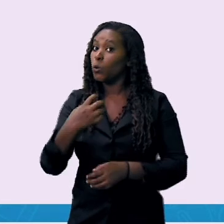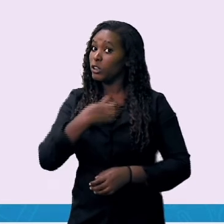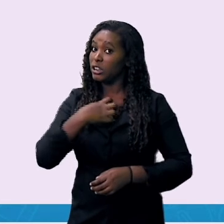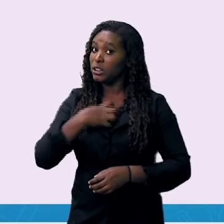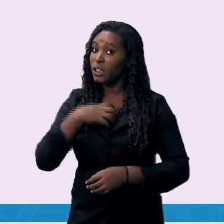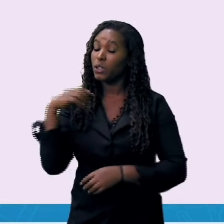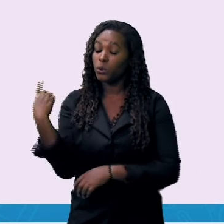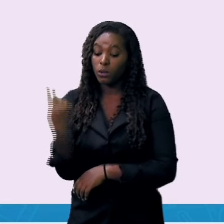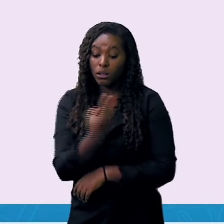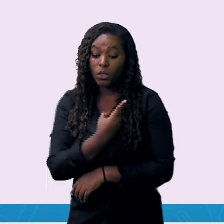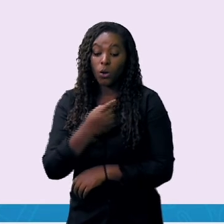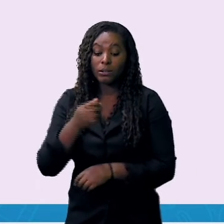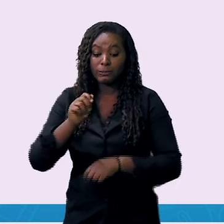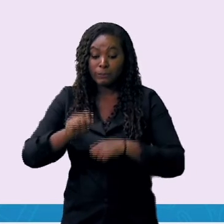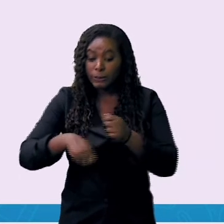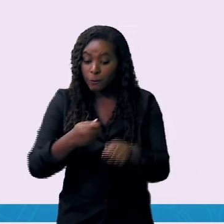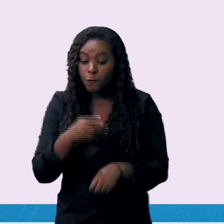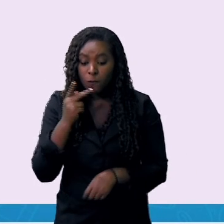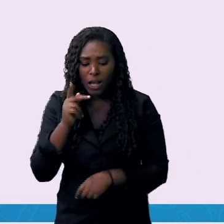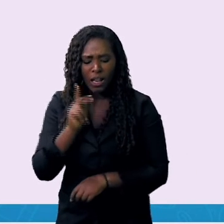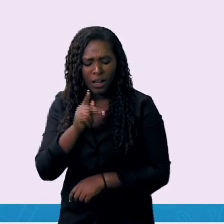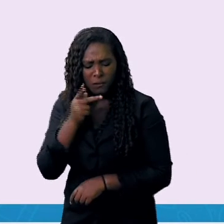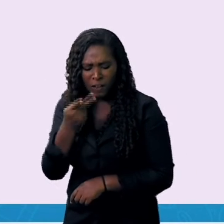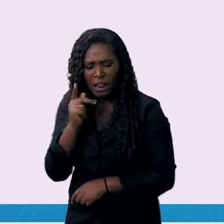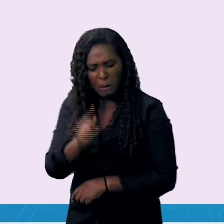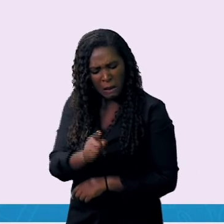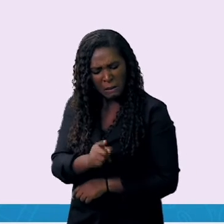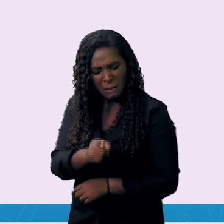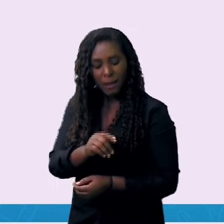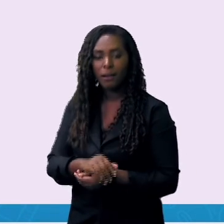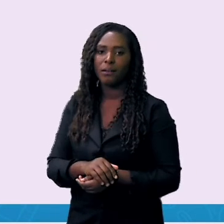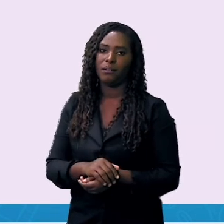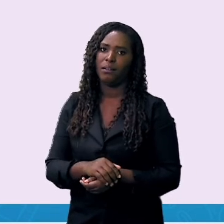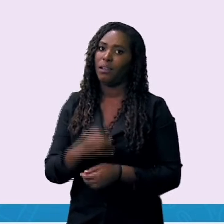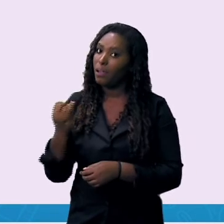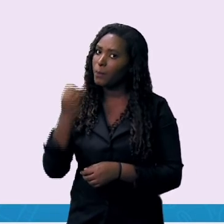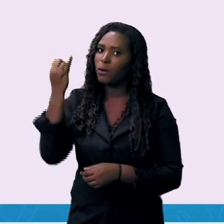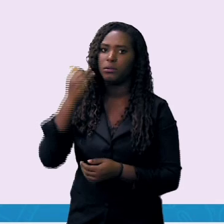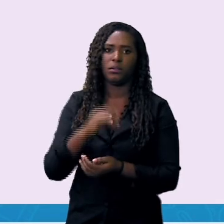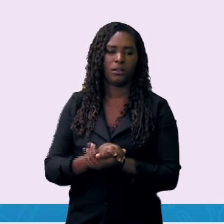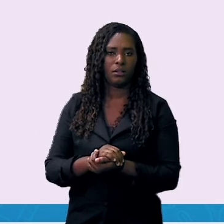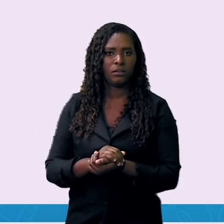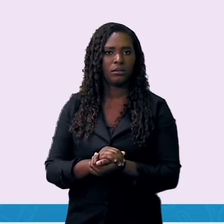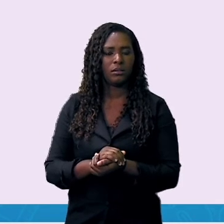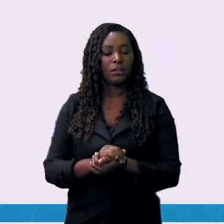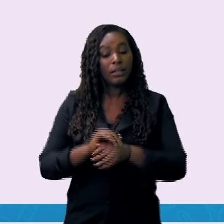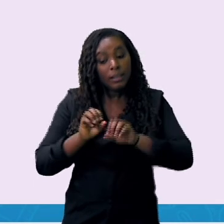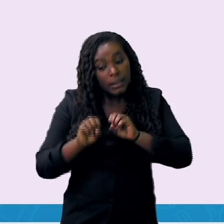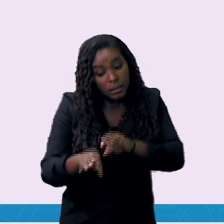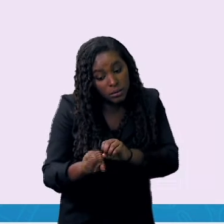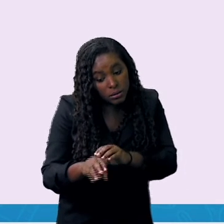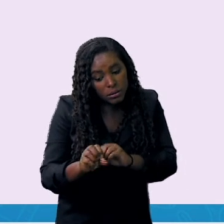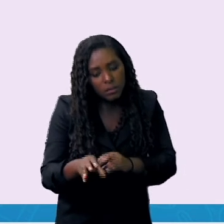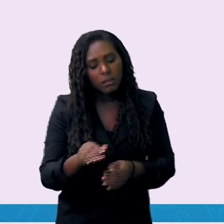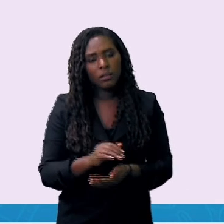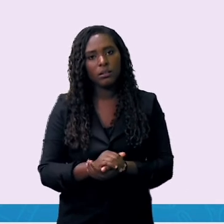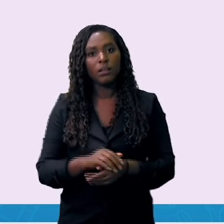transformamos naquilo que acreditamos. Eduque, chame atenção quando